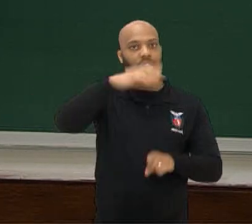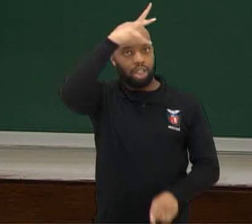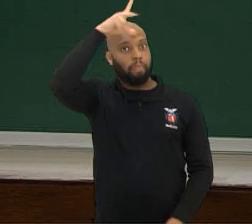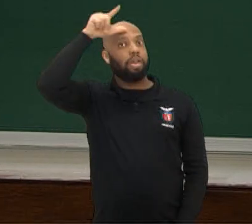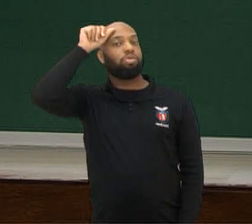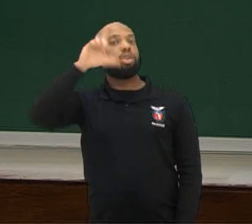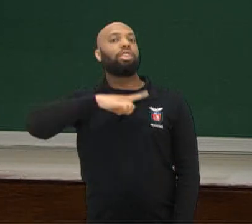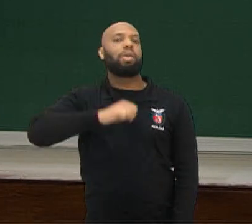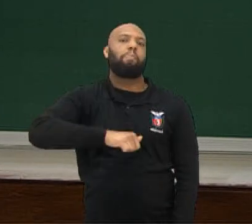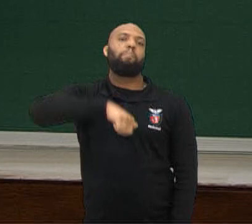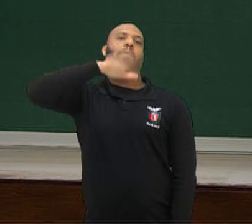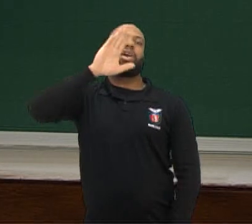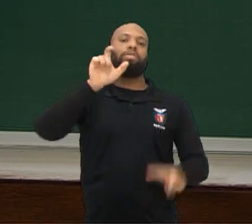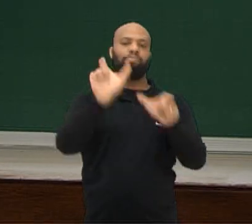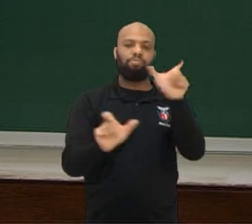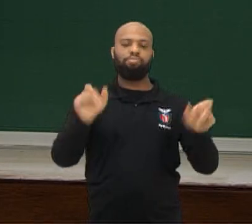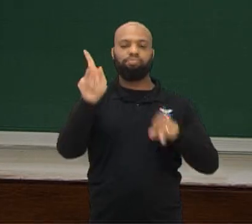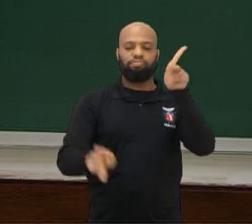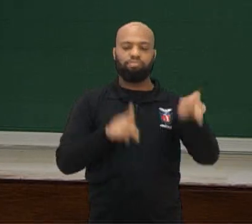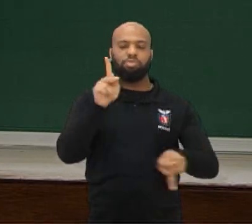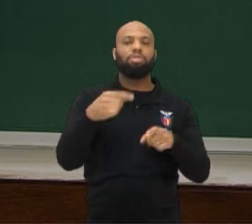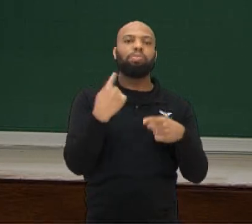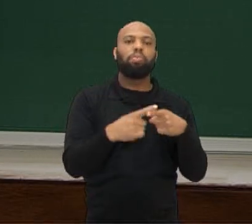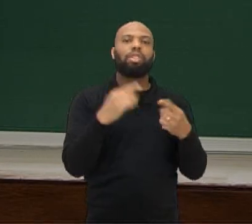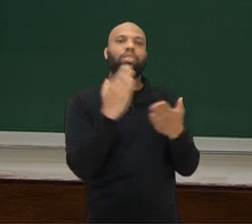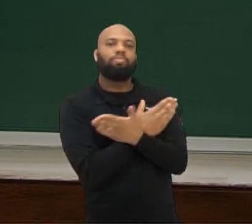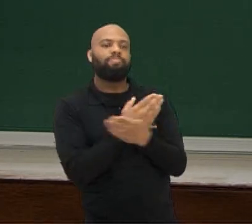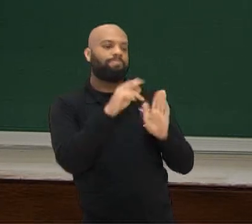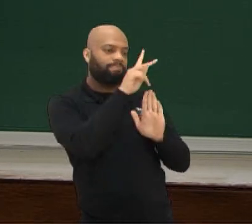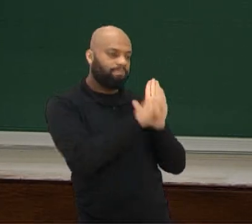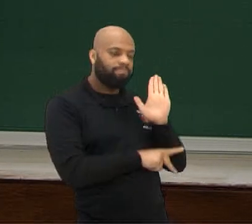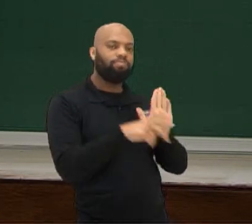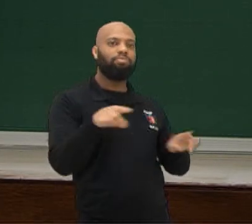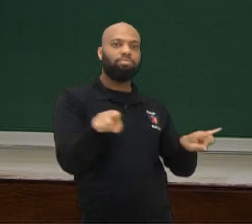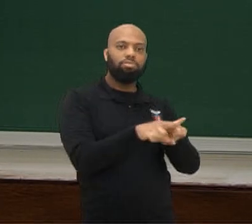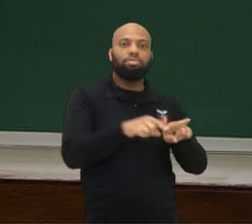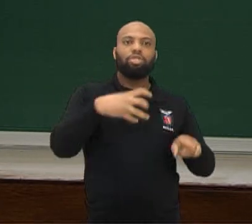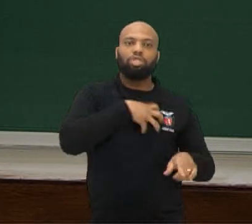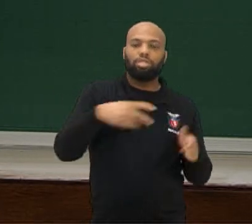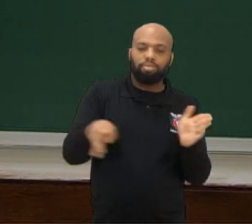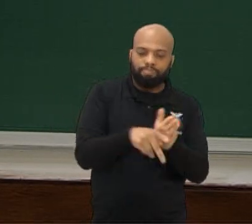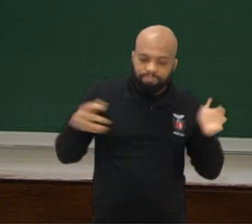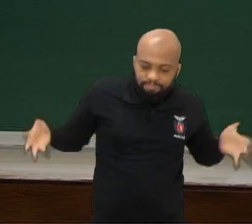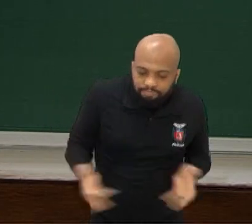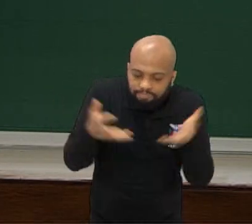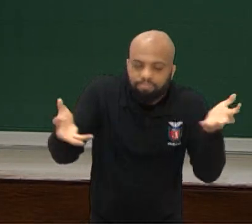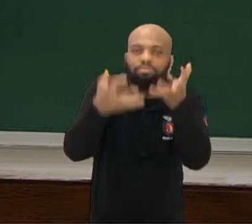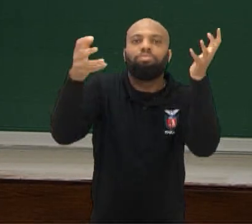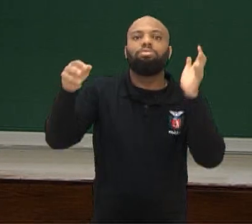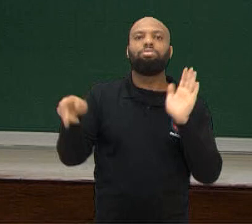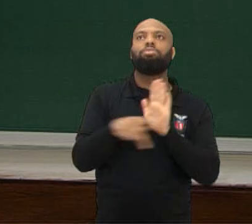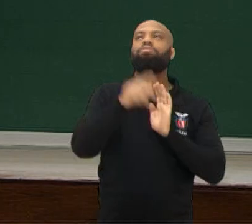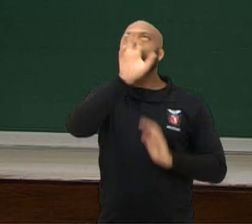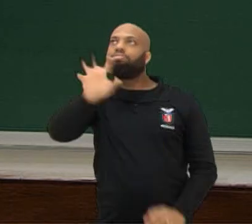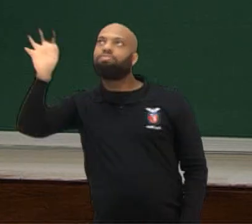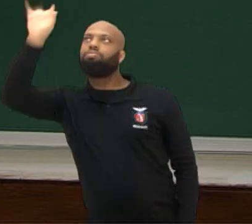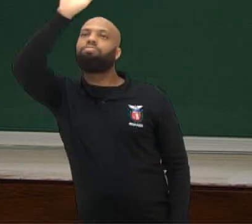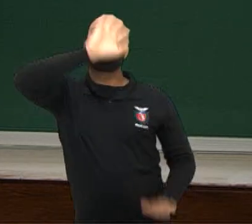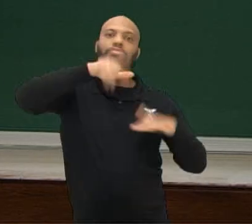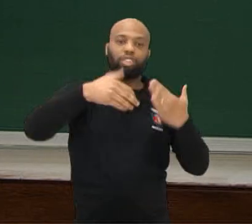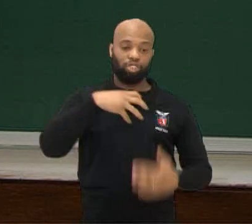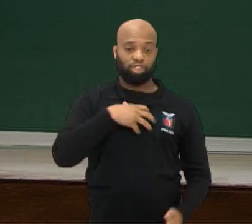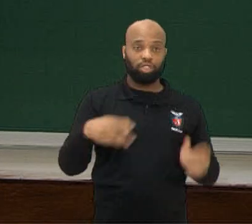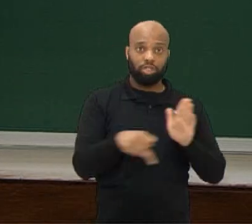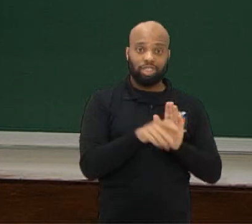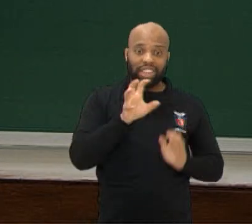de população. Que alguns dos projetos e a forma de ocupação da região fez com que essas áreas tivessem a